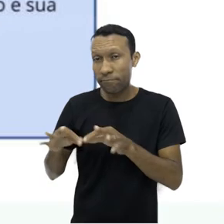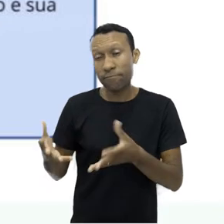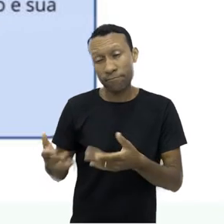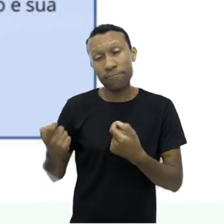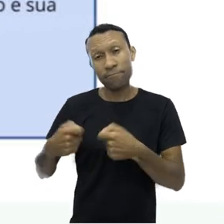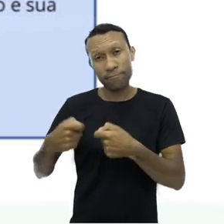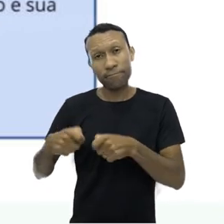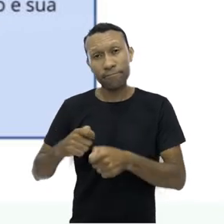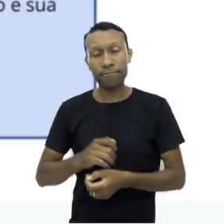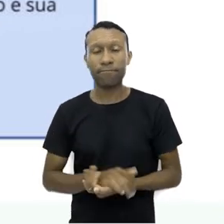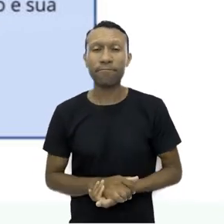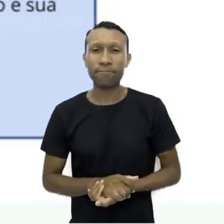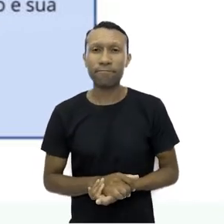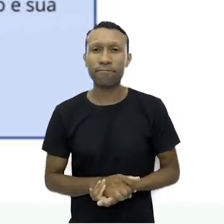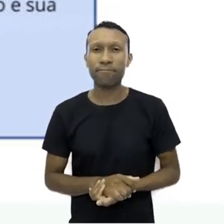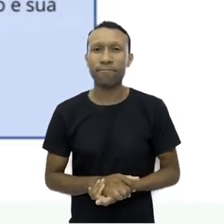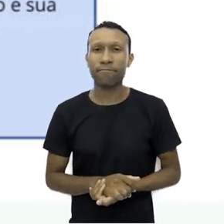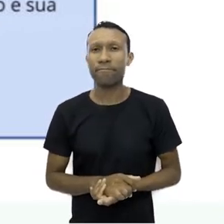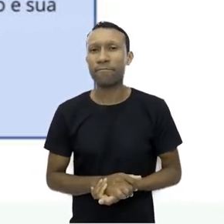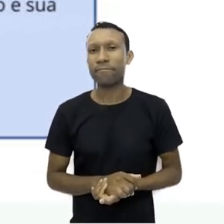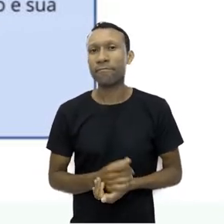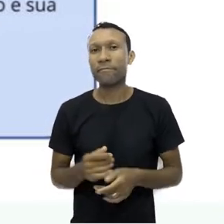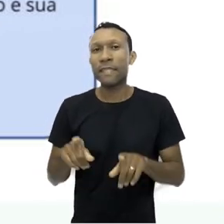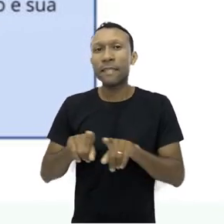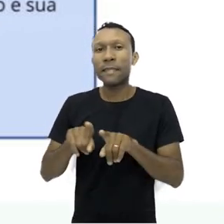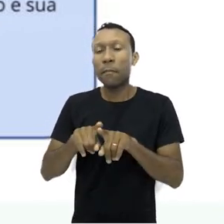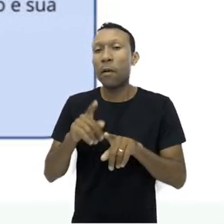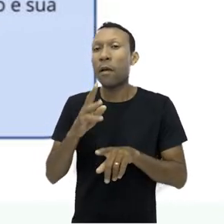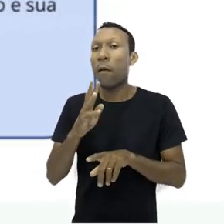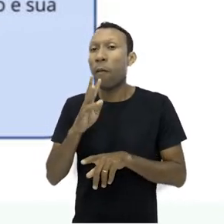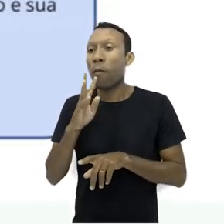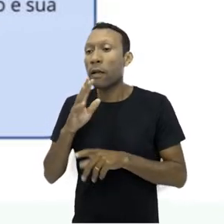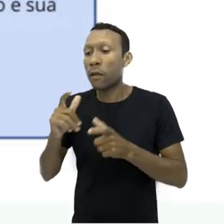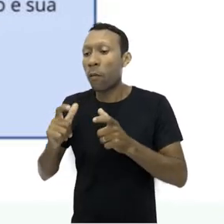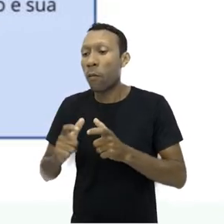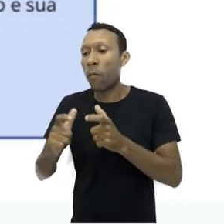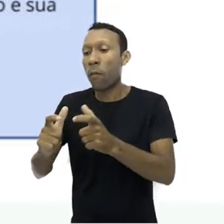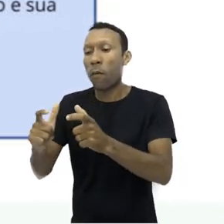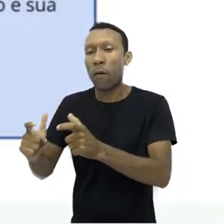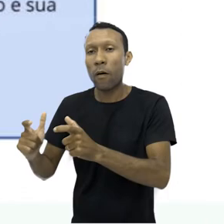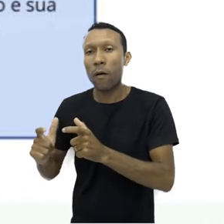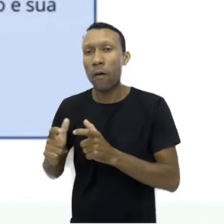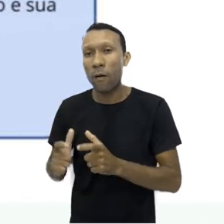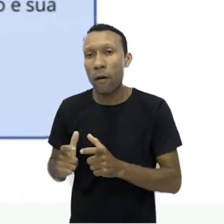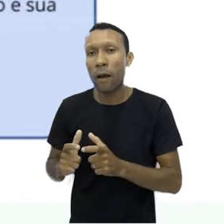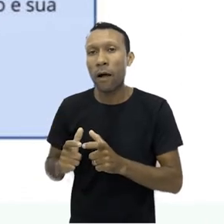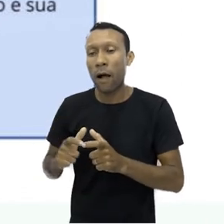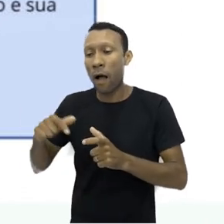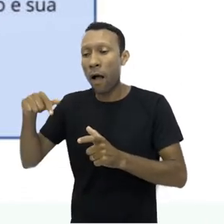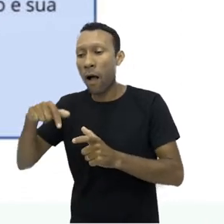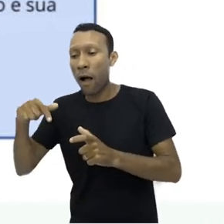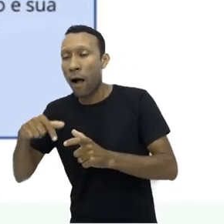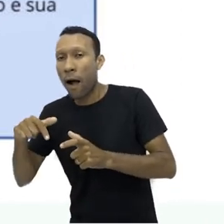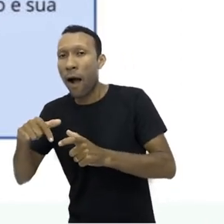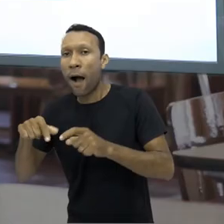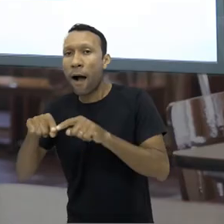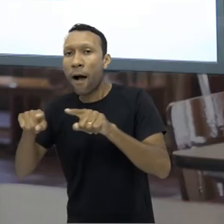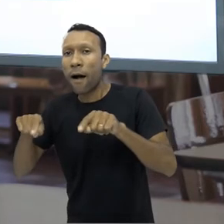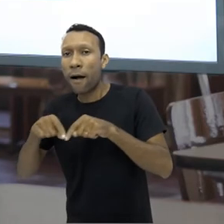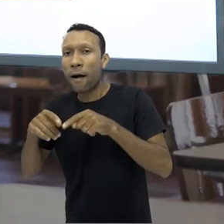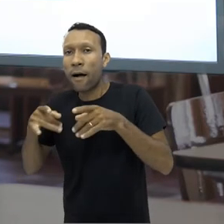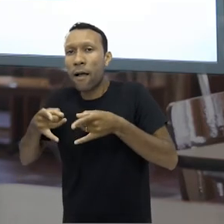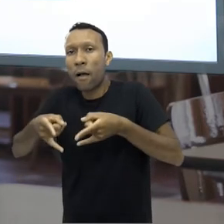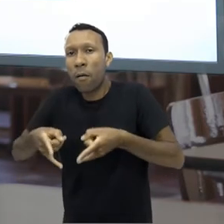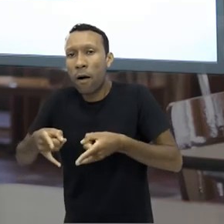problema, tá certo? E além disso, é conhecer os cômodos, tá bom? Conhecer quantos cômodos, quais são os cômodos, onde é que estão localizados